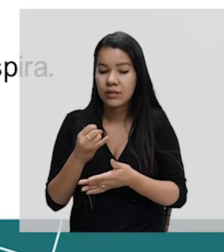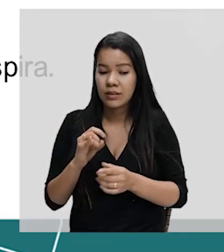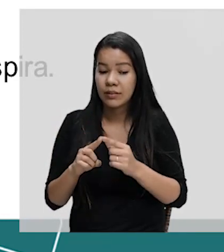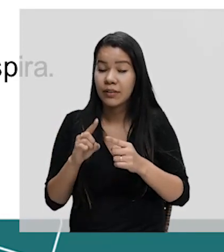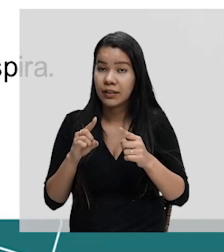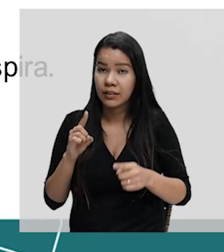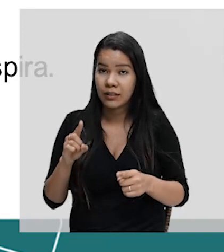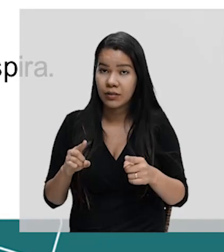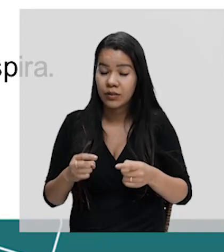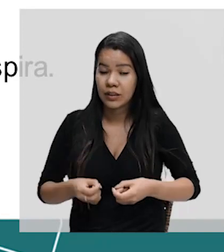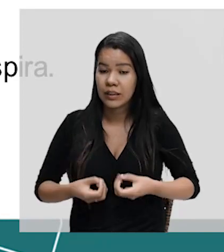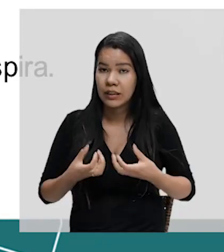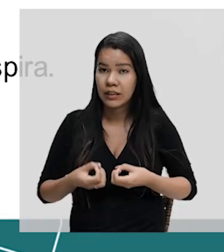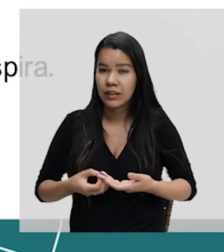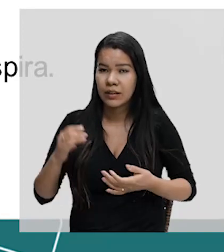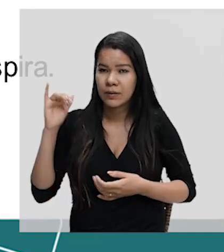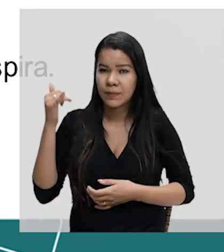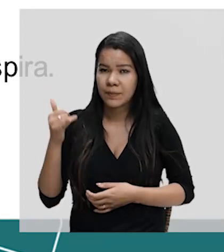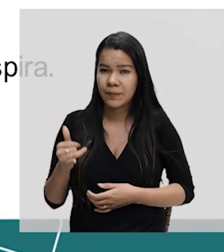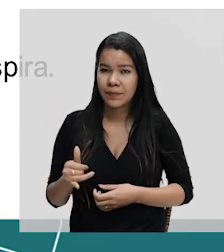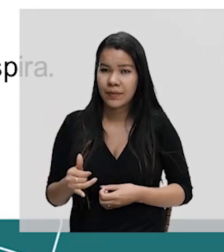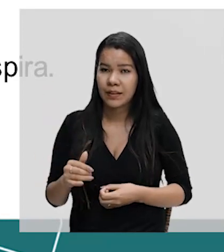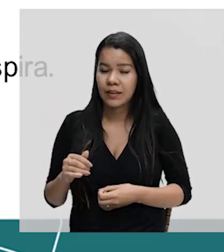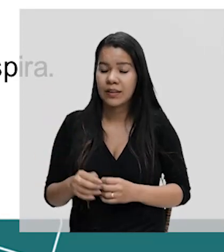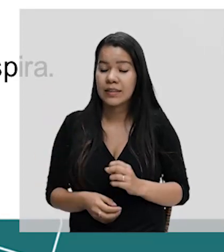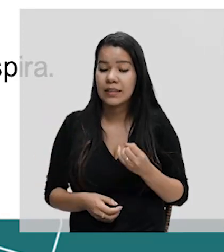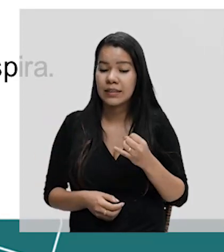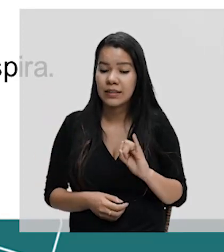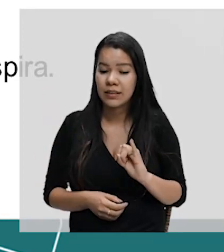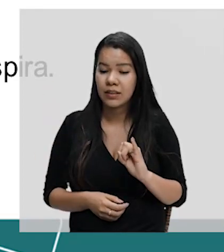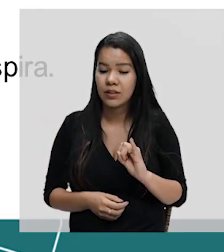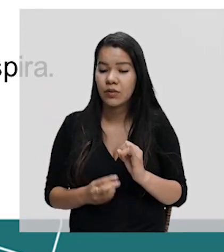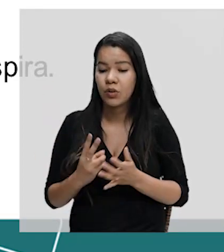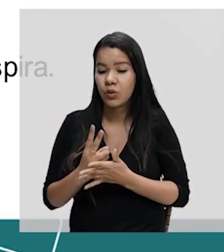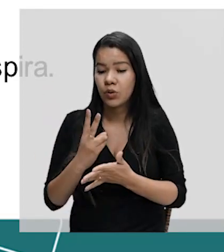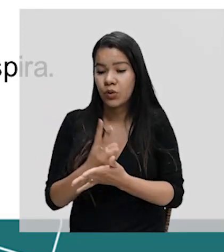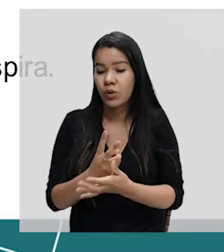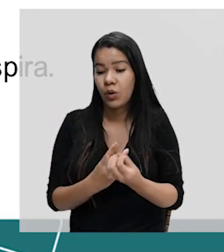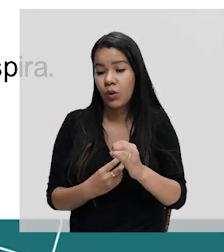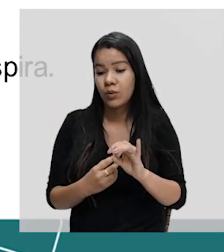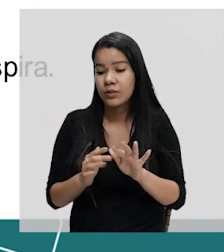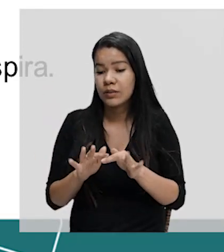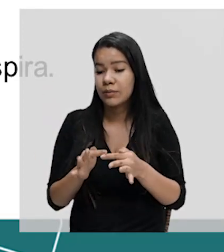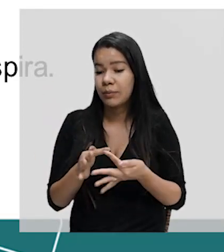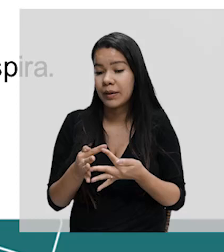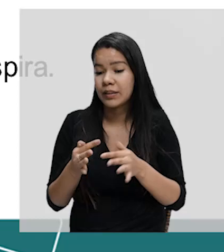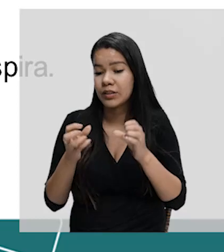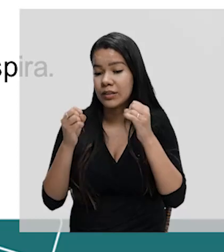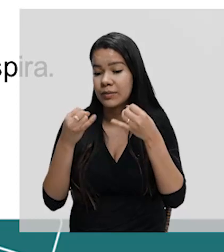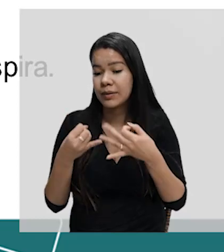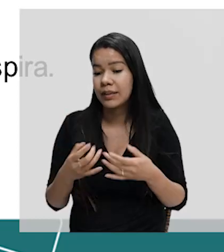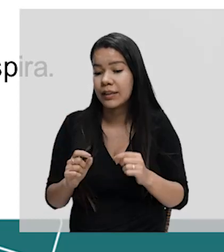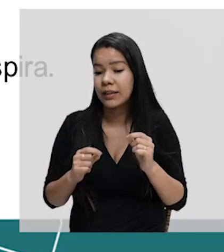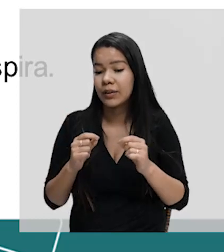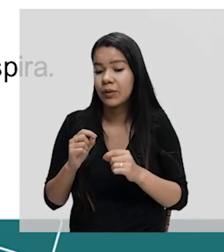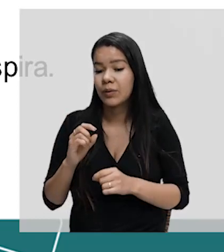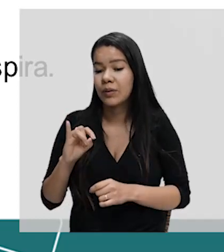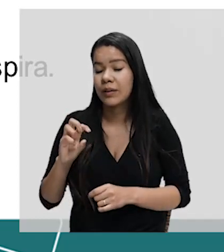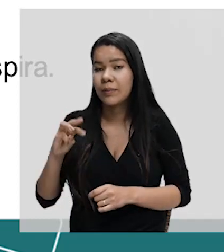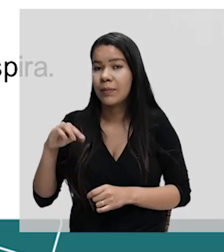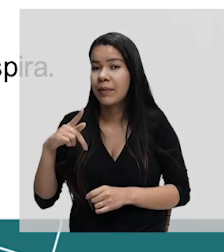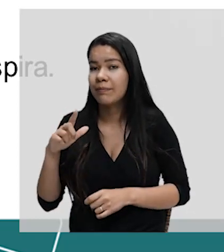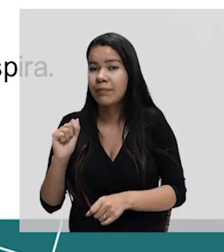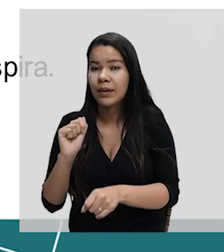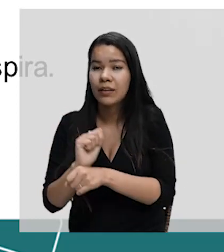corrente elétrica. Se for constante, ou, né, simplesmente dizer que o ímã está lá parado, próximo da espira, não vai ter